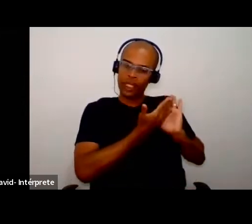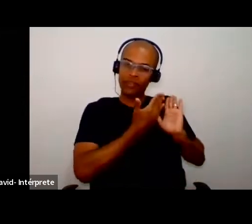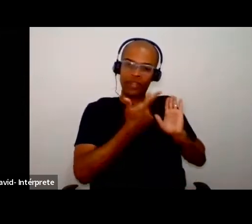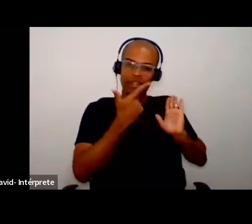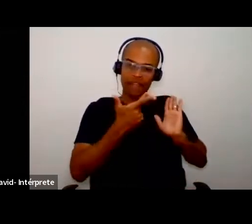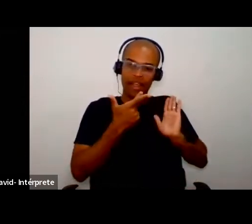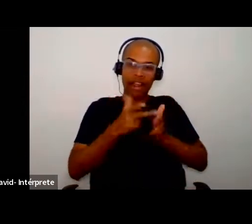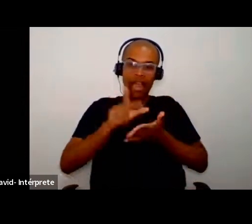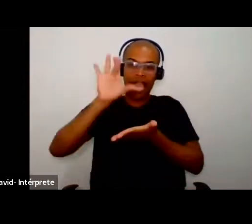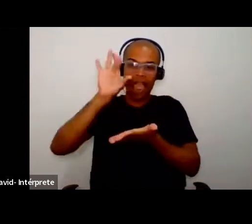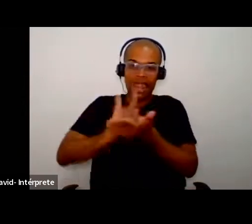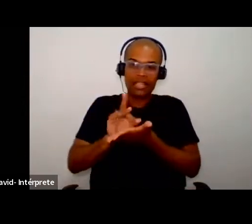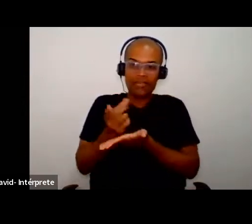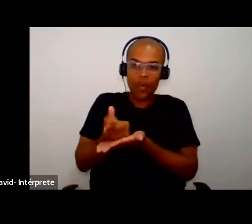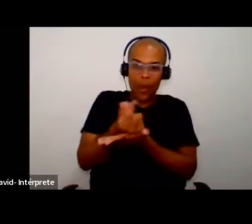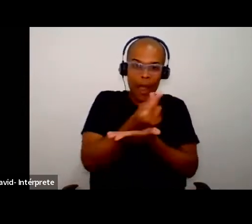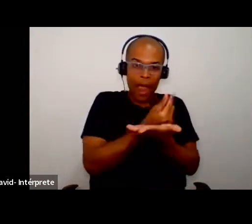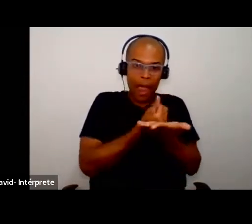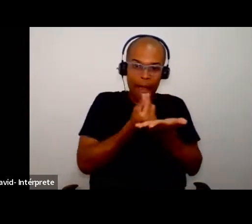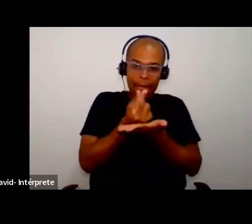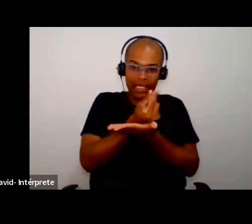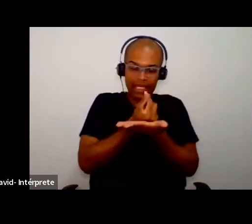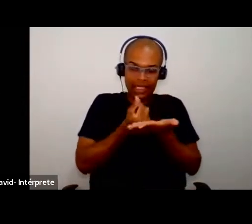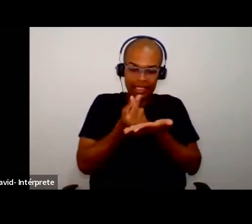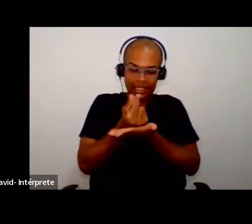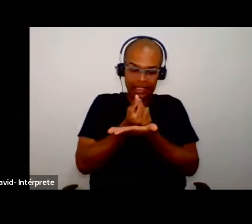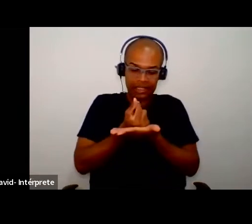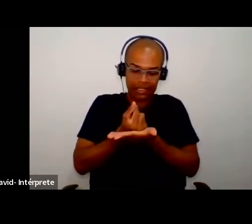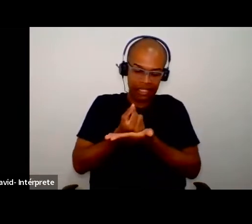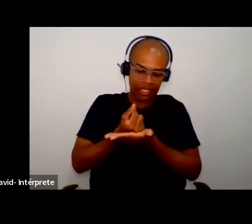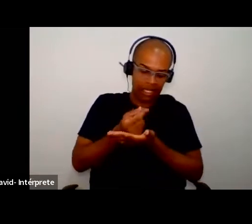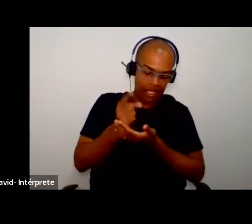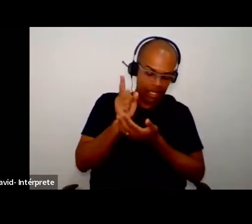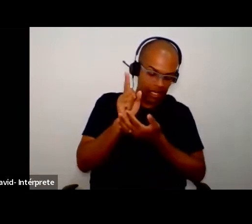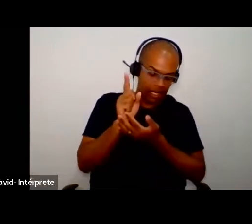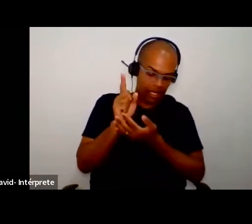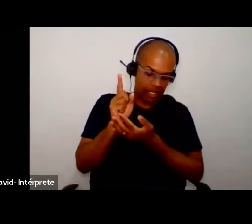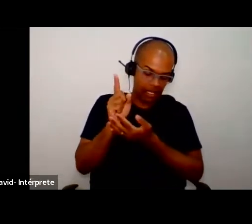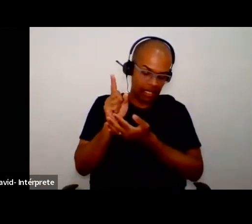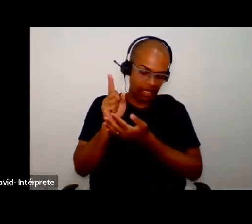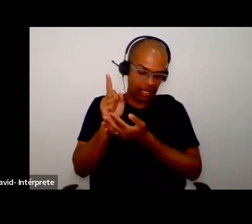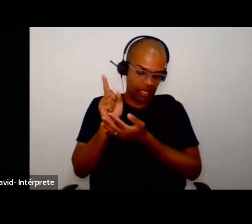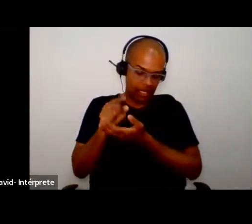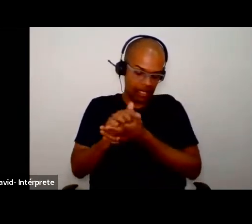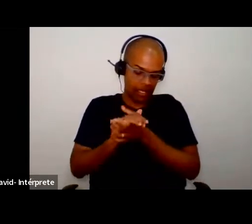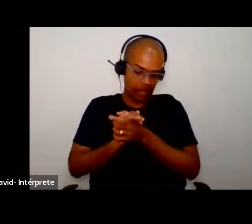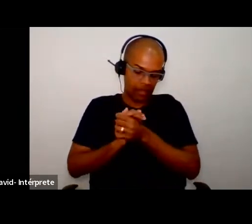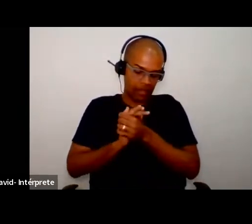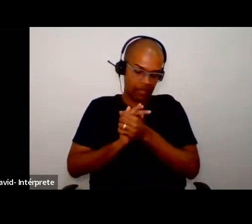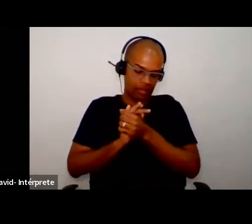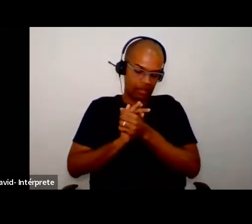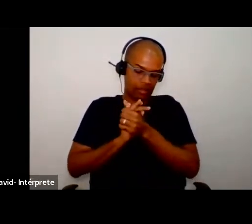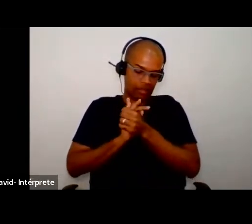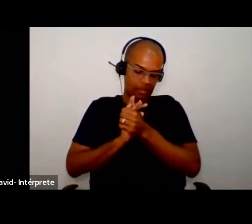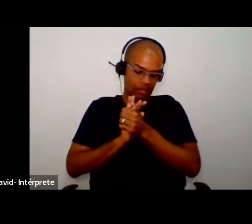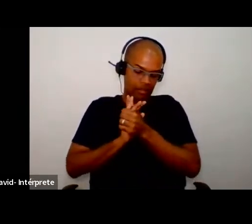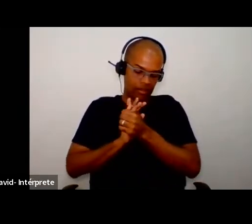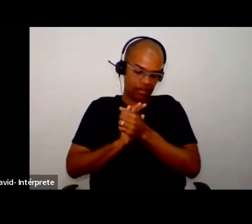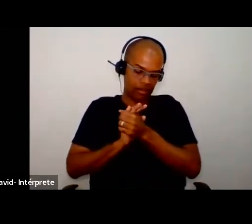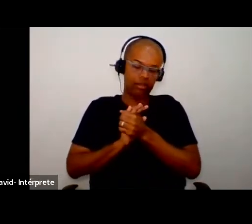realismo capitalismo é mais capitalista. É mais fácil imaginar o fim do mundo do que o fim do